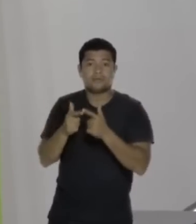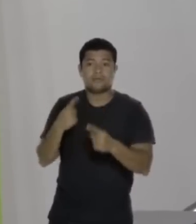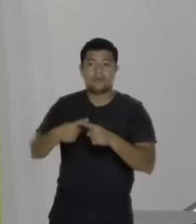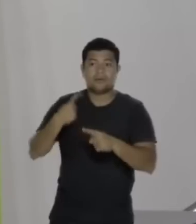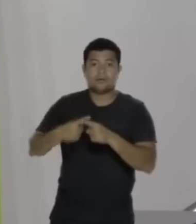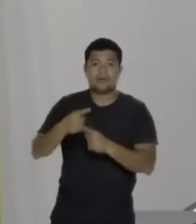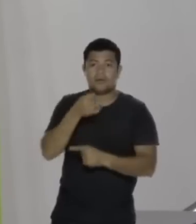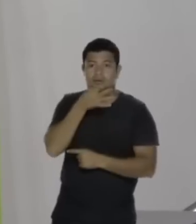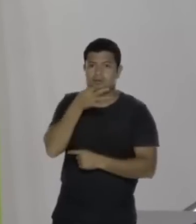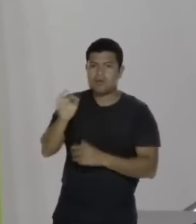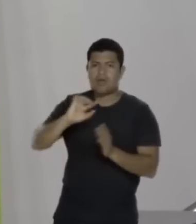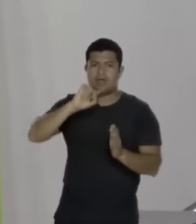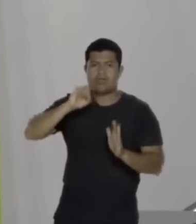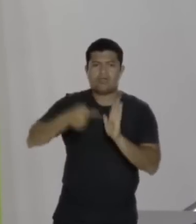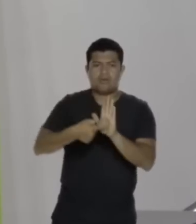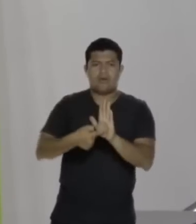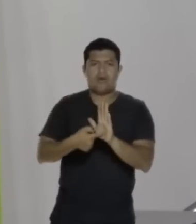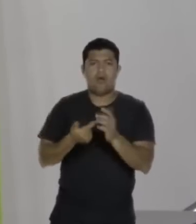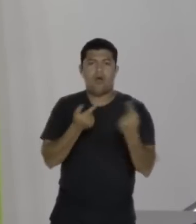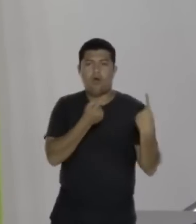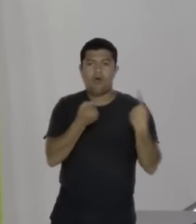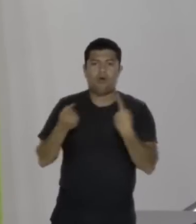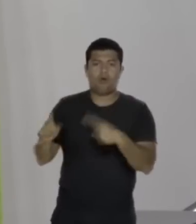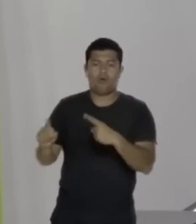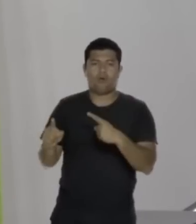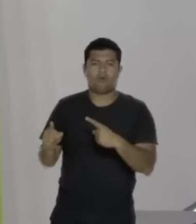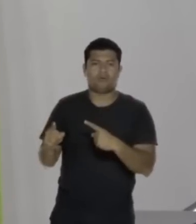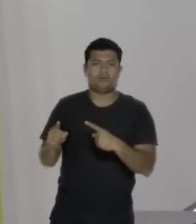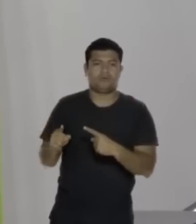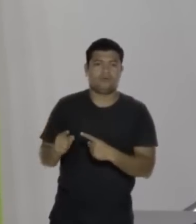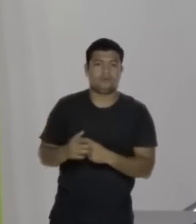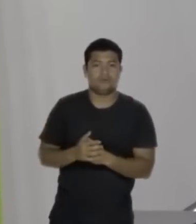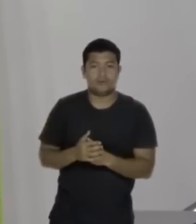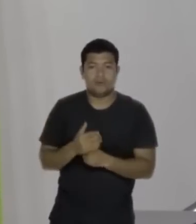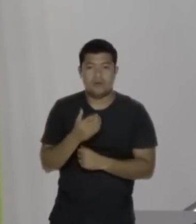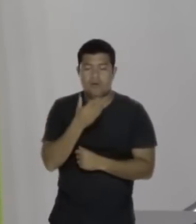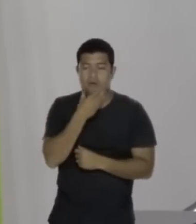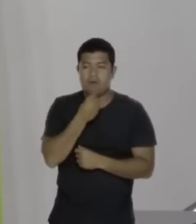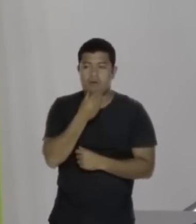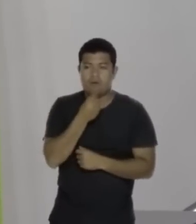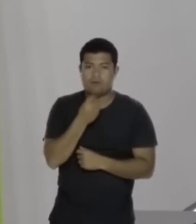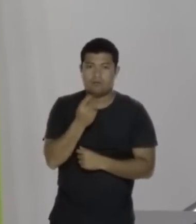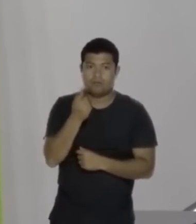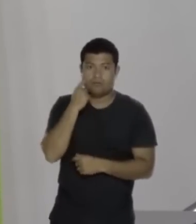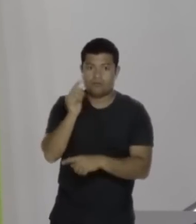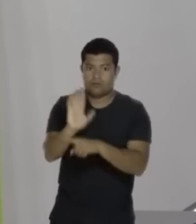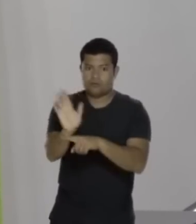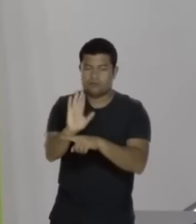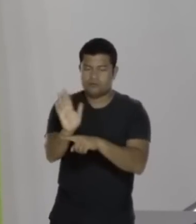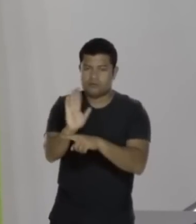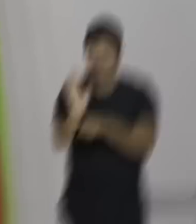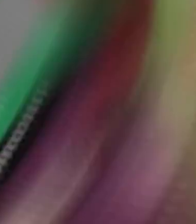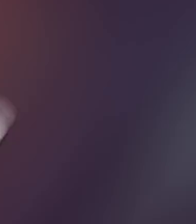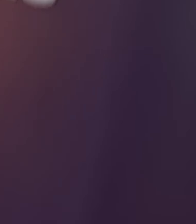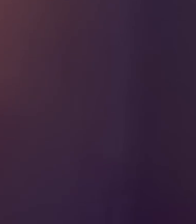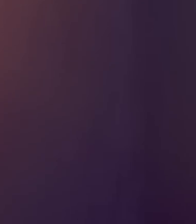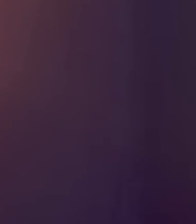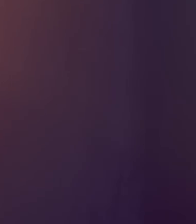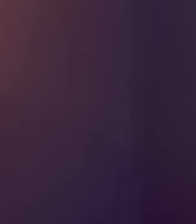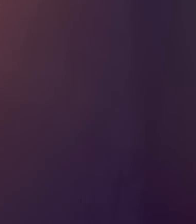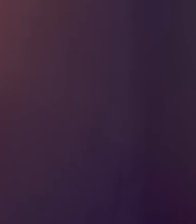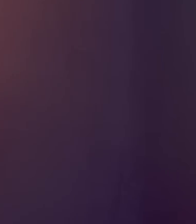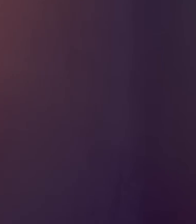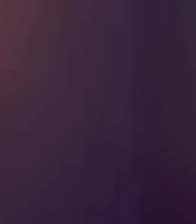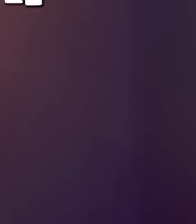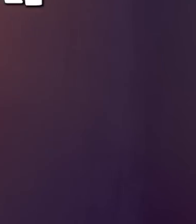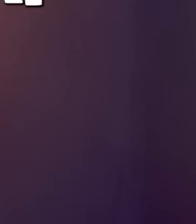uma denúncia contra um pessoal nazista aqui de Santa Catarina. Vamos ver o vídeo, o que que a vereadora diz no seu vídeo. Além de